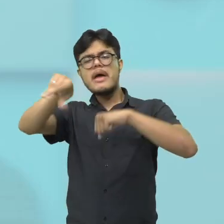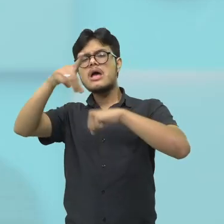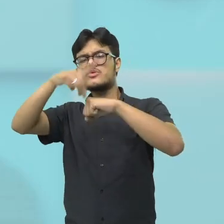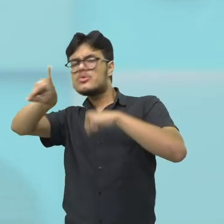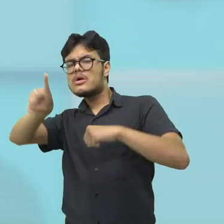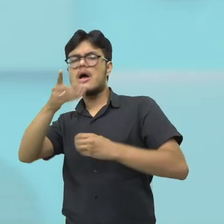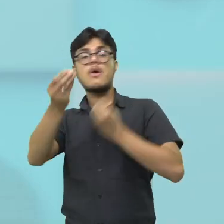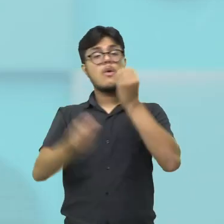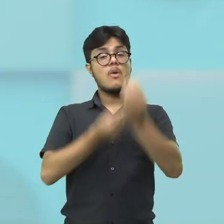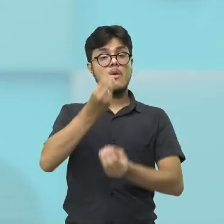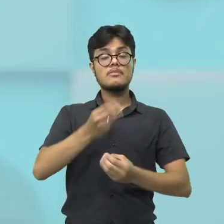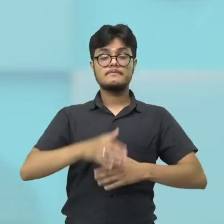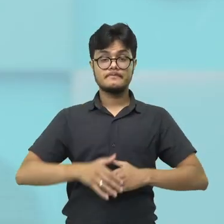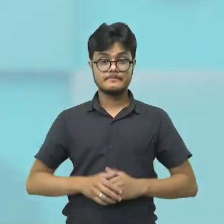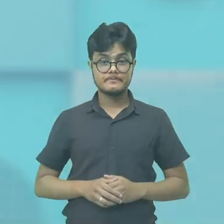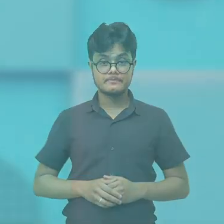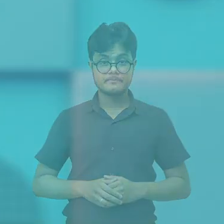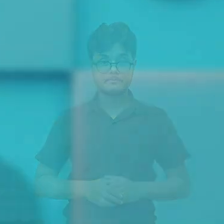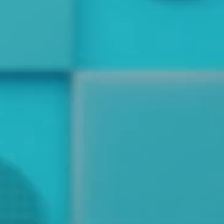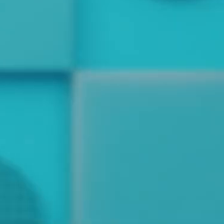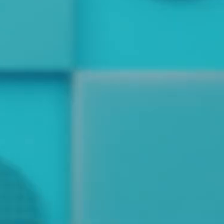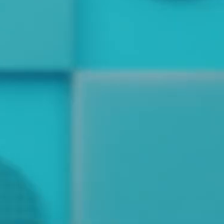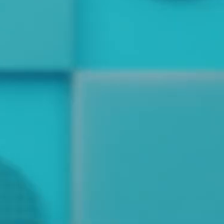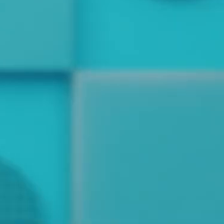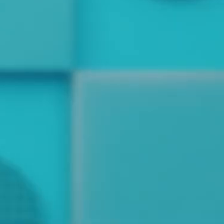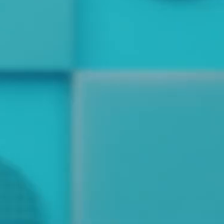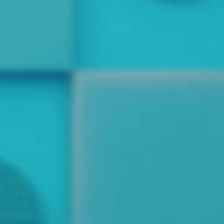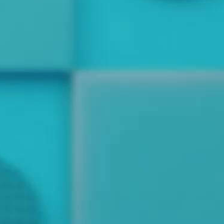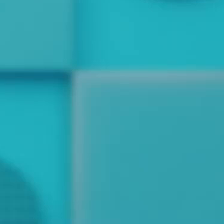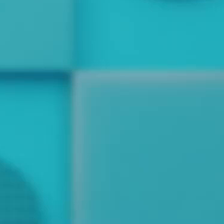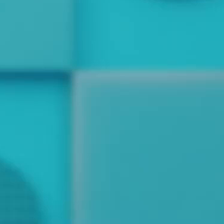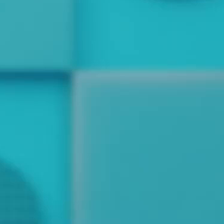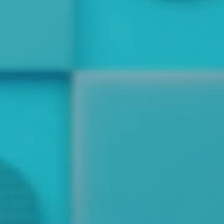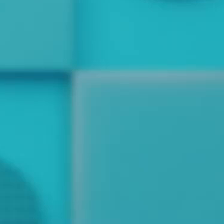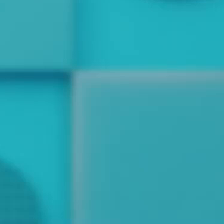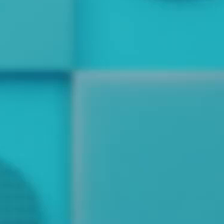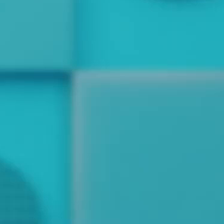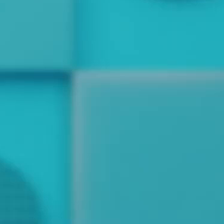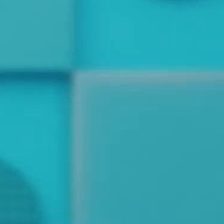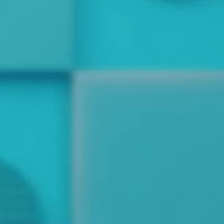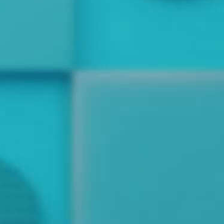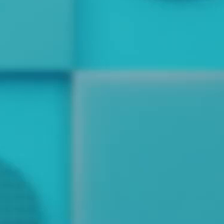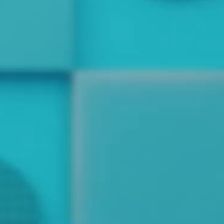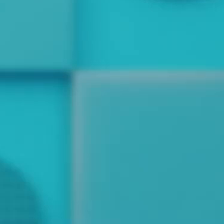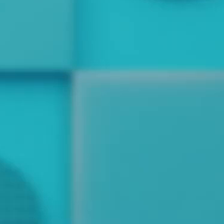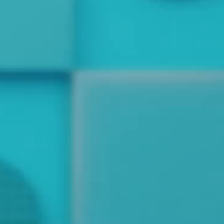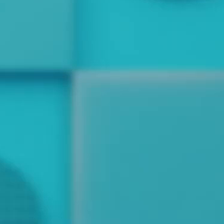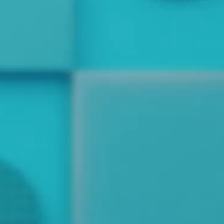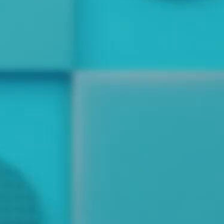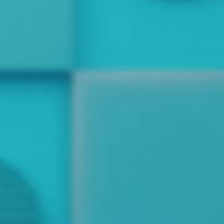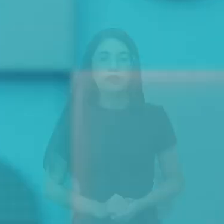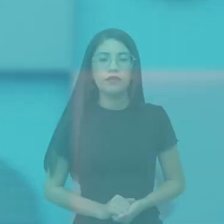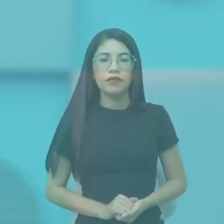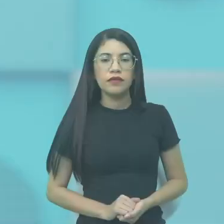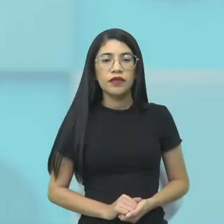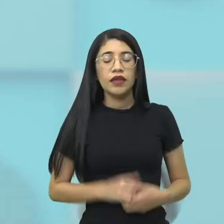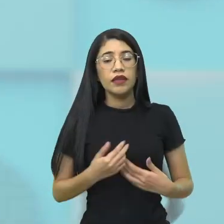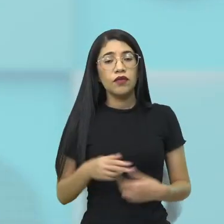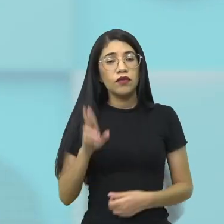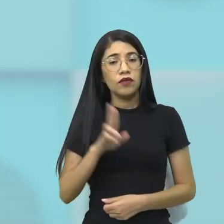doutorado? Com citações, né, com falas de outras pessoas que estão